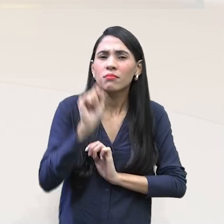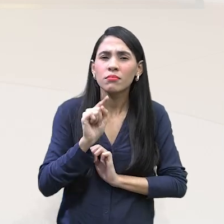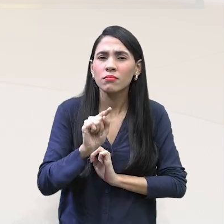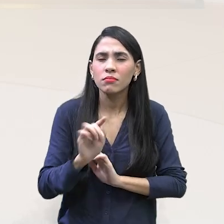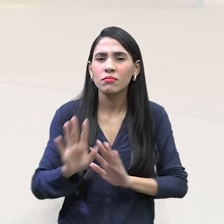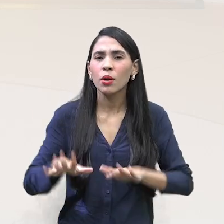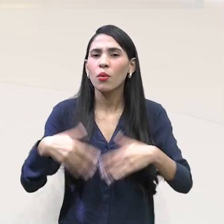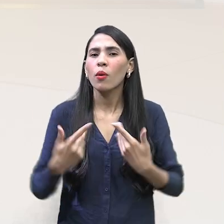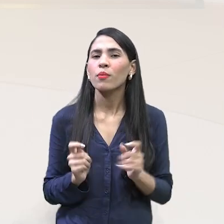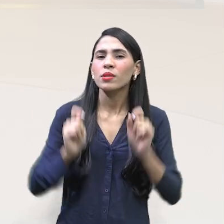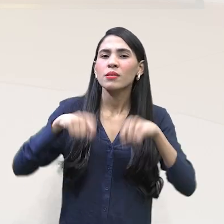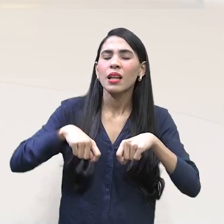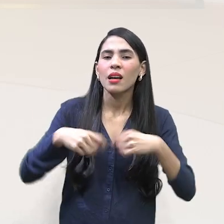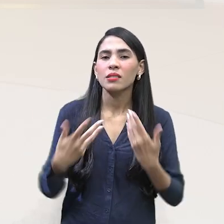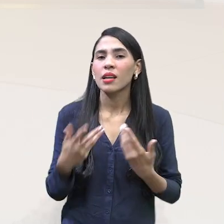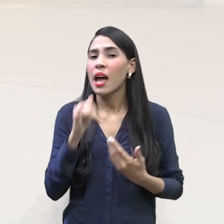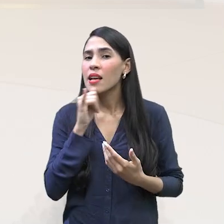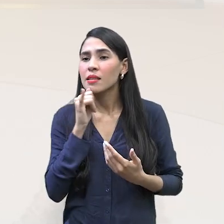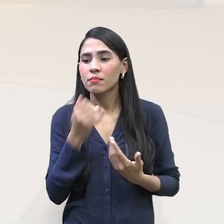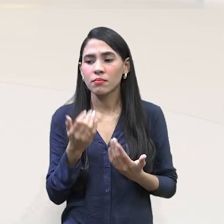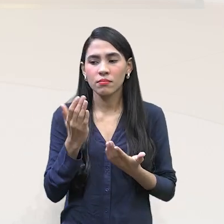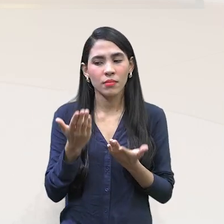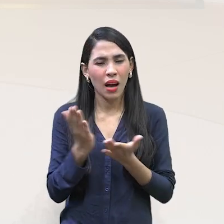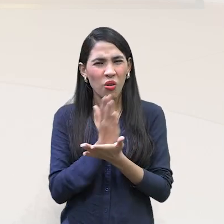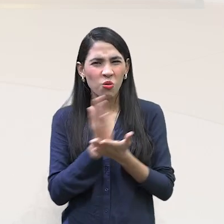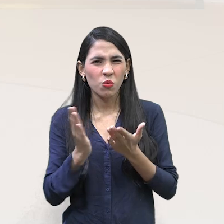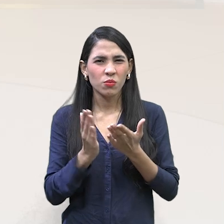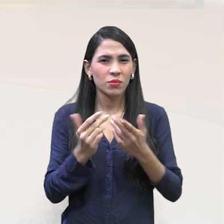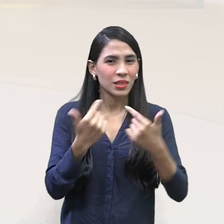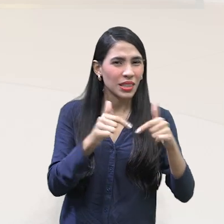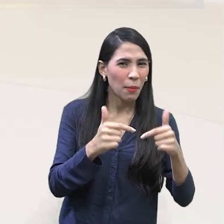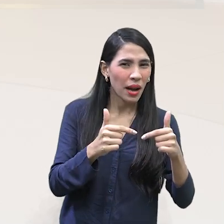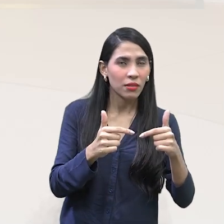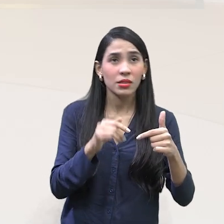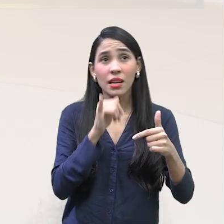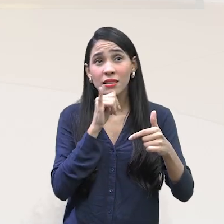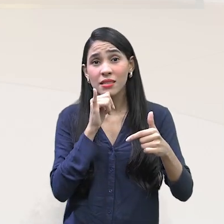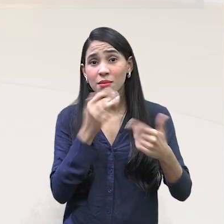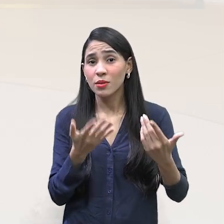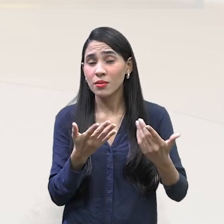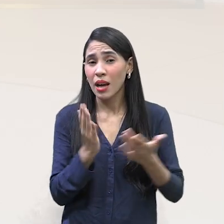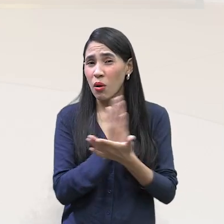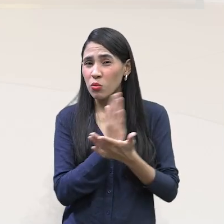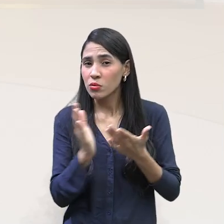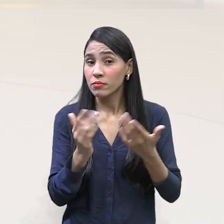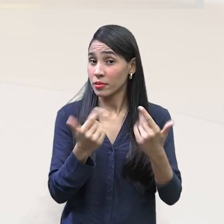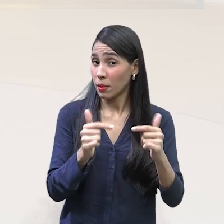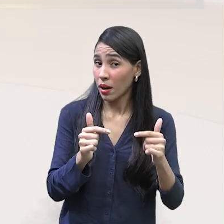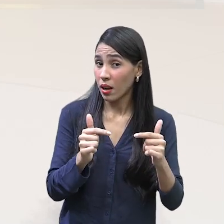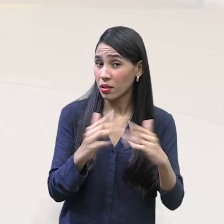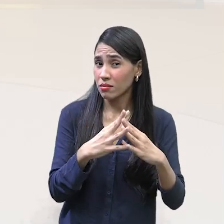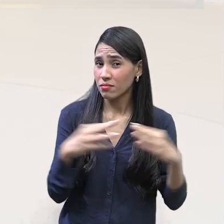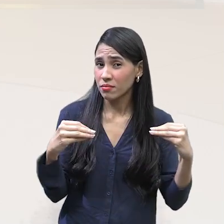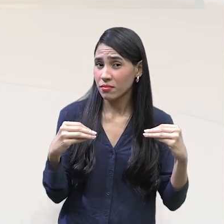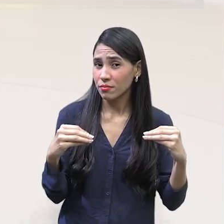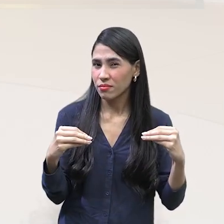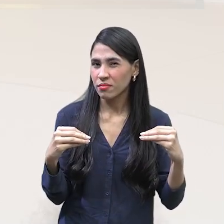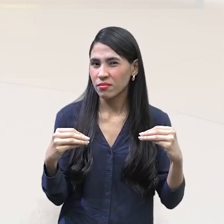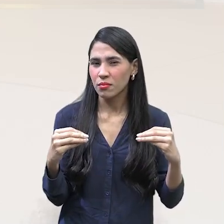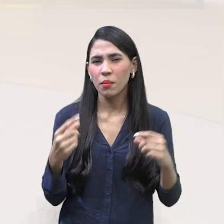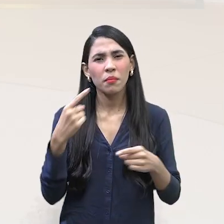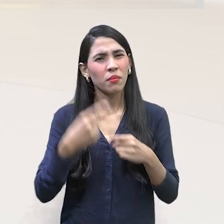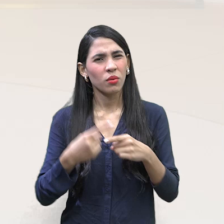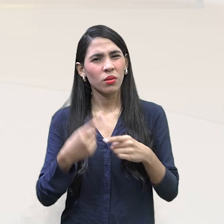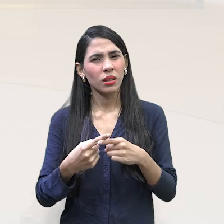as variáveis? O que é que leva algumas ocupações, não é? Alguns trabalhos a assumir? O que será que